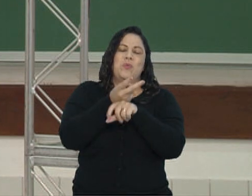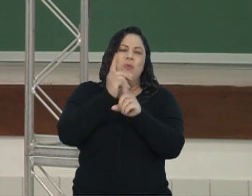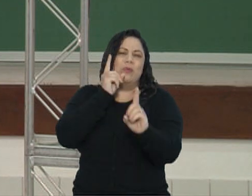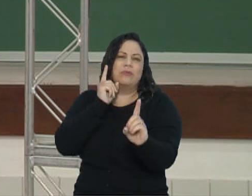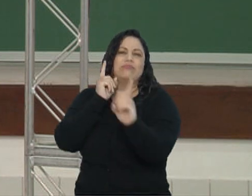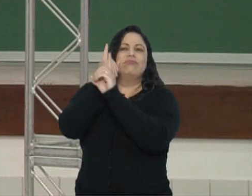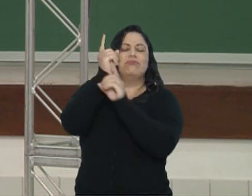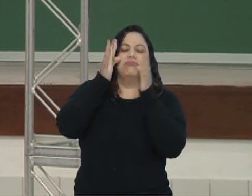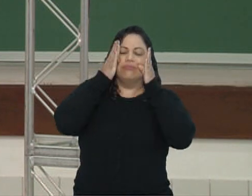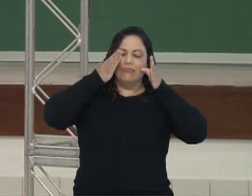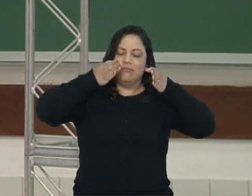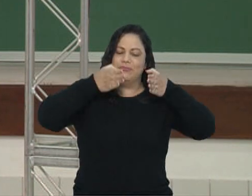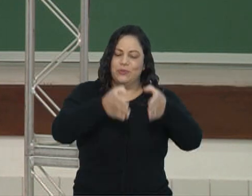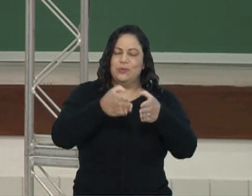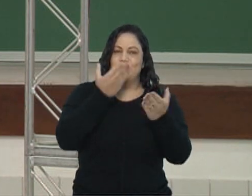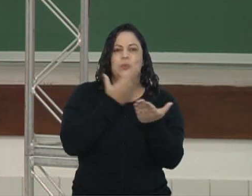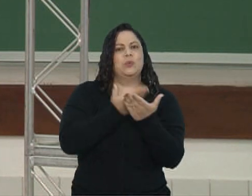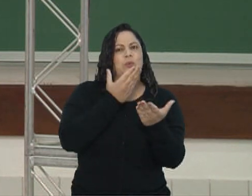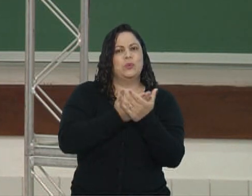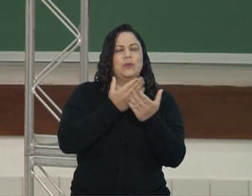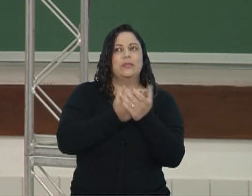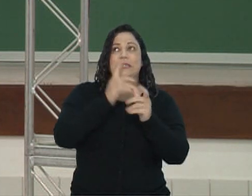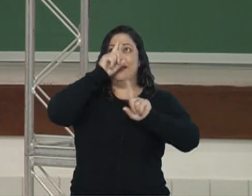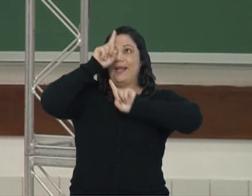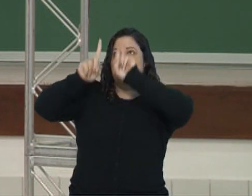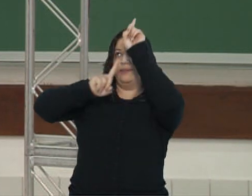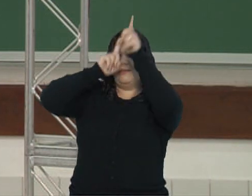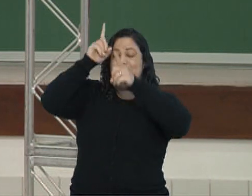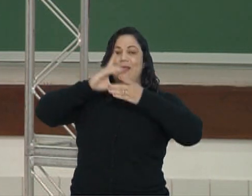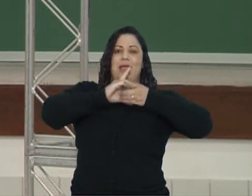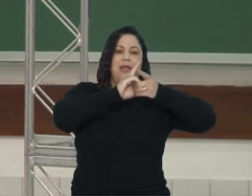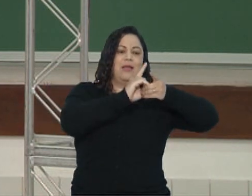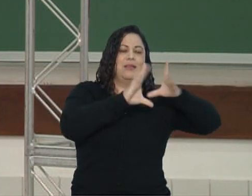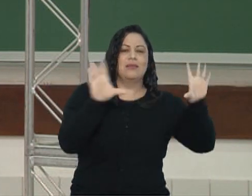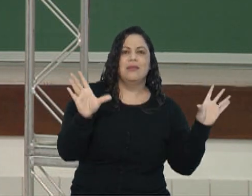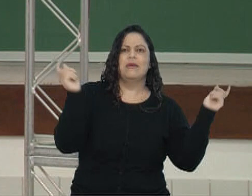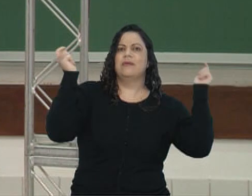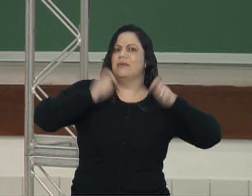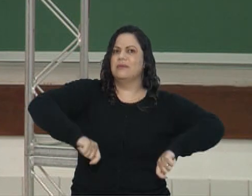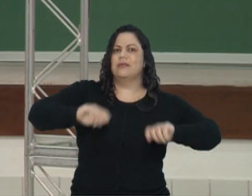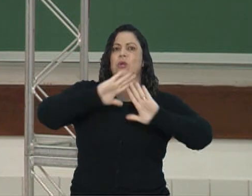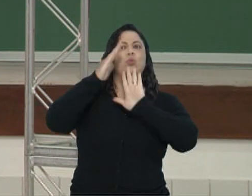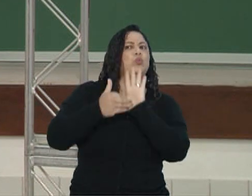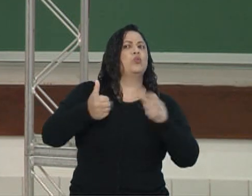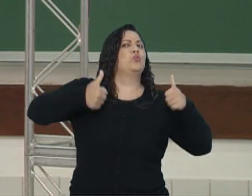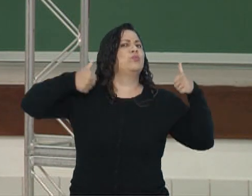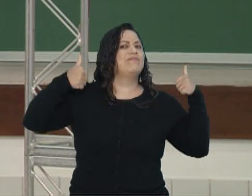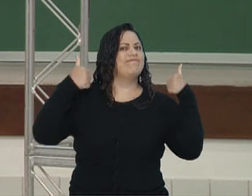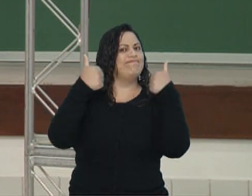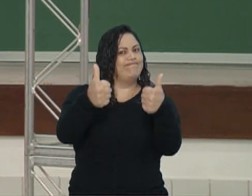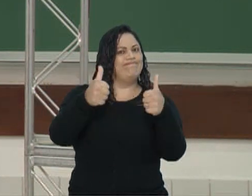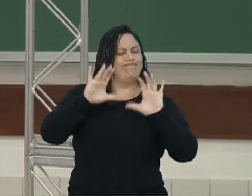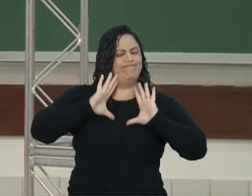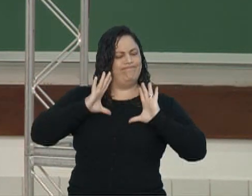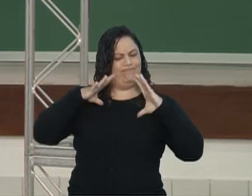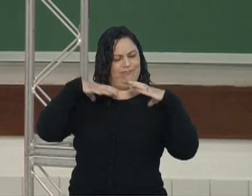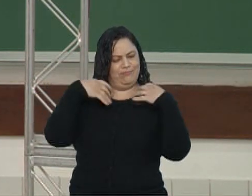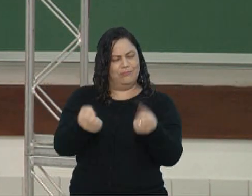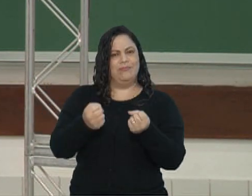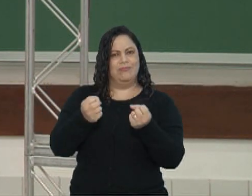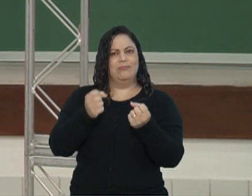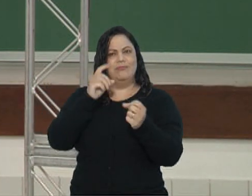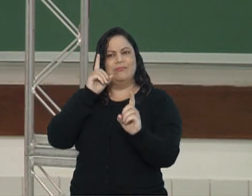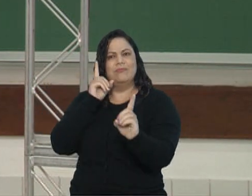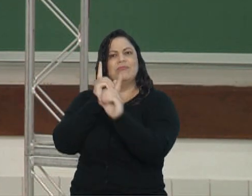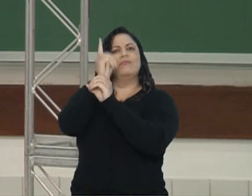que vocês, né, através, né, dessa ideia democrática que nós temos, que se tudo der certo, com muito esforço, vocês encontrarão o caminho que